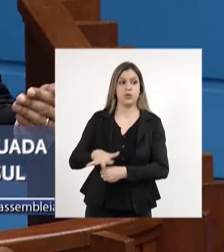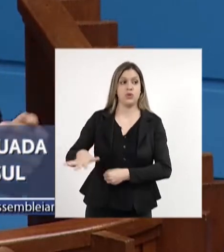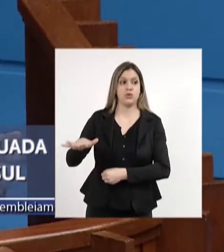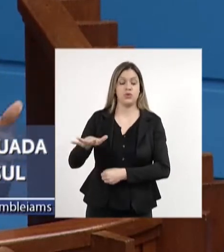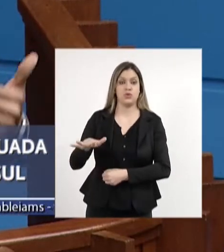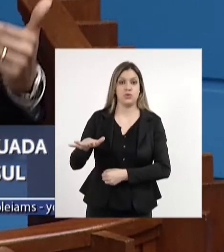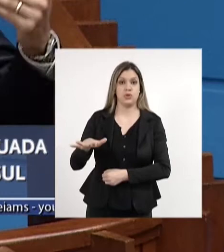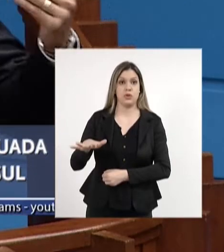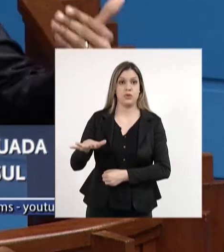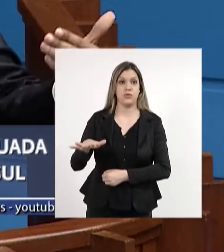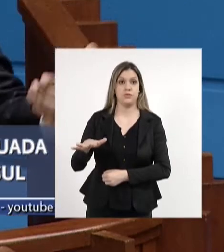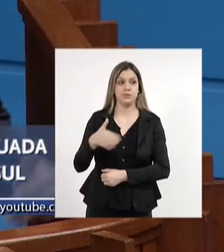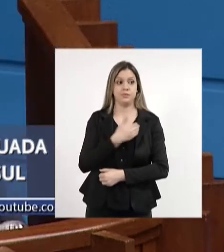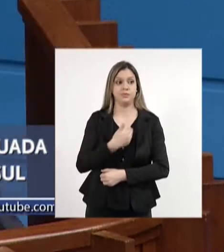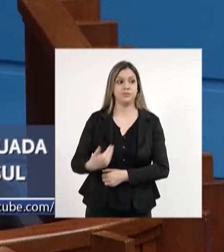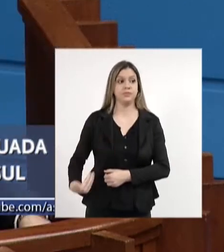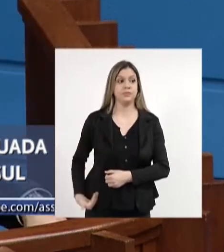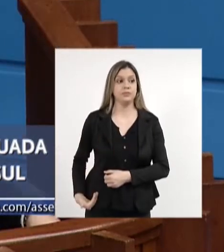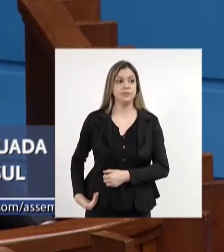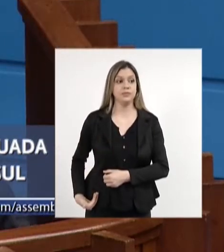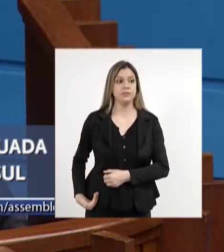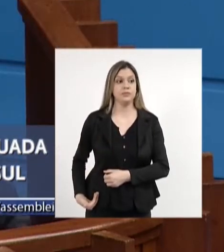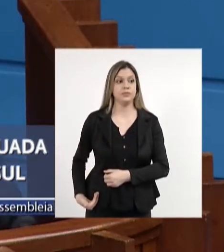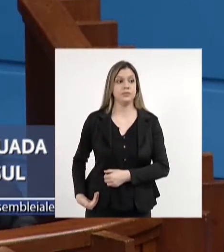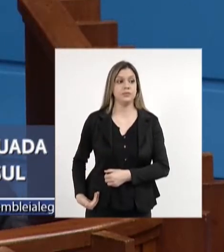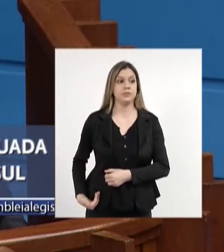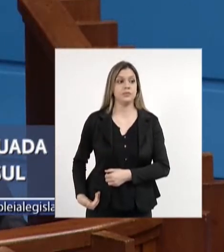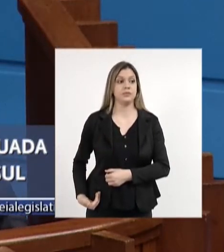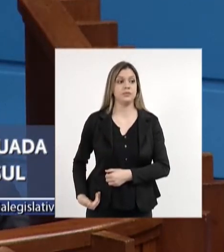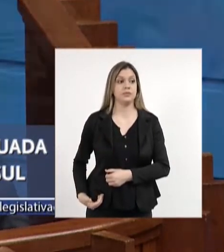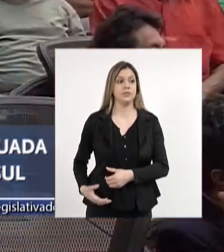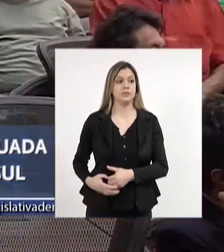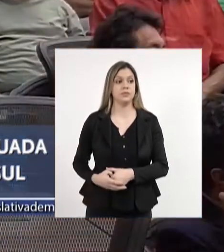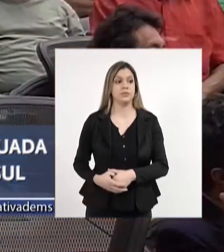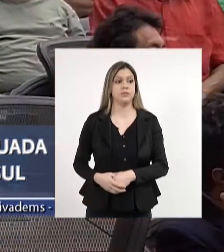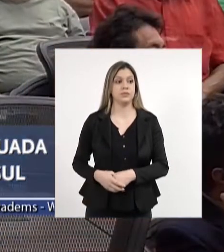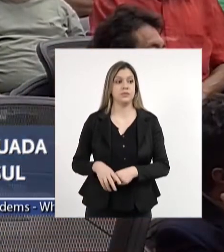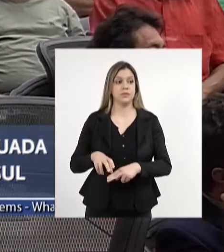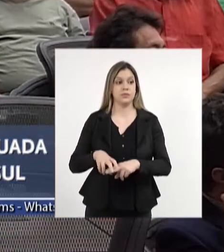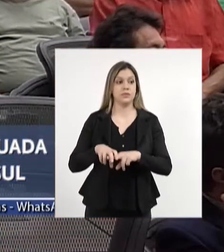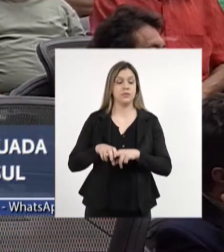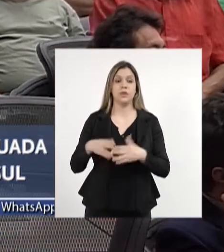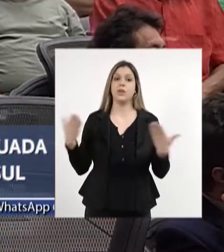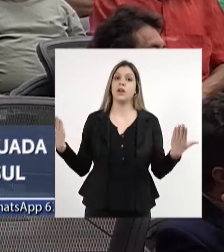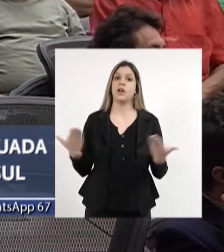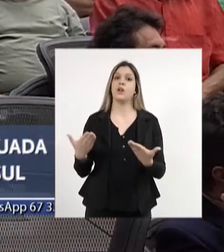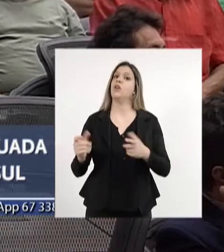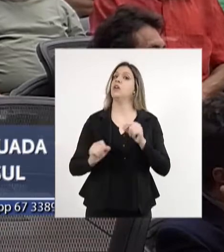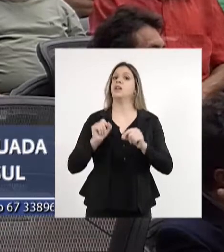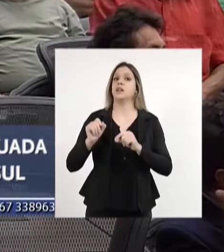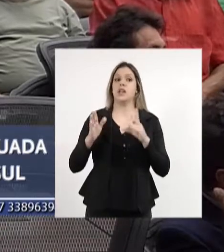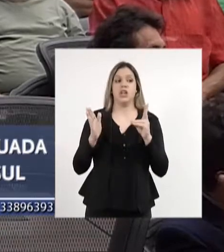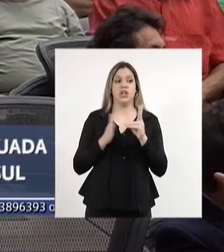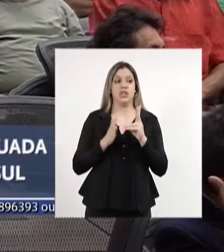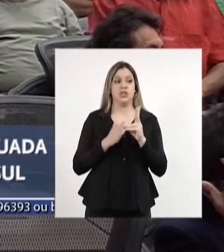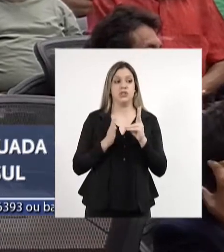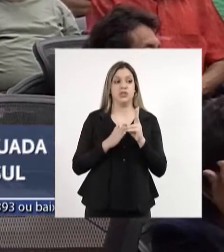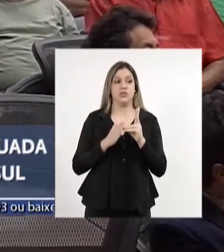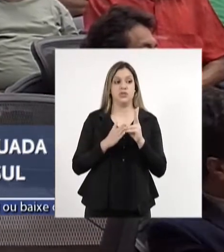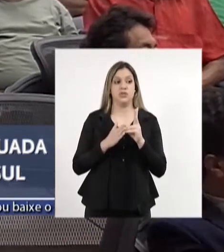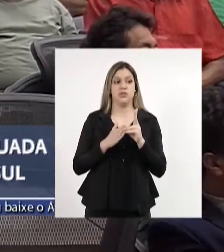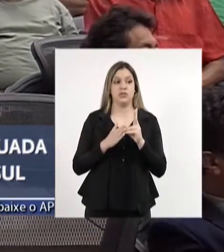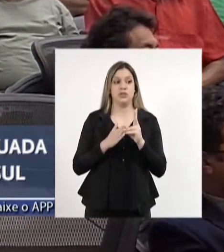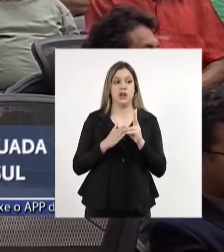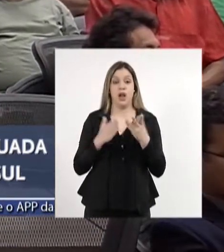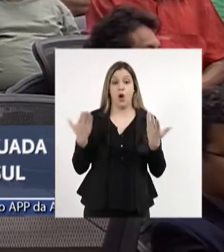por isso, por conta dessa sua promoção, o ofício indígena atualmente se encontra vago. E eu estou substituindo,